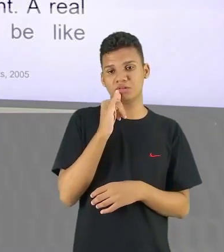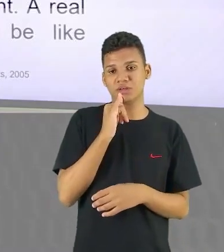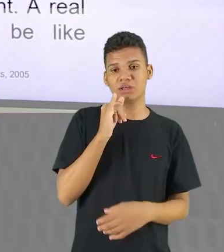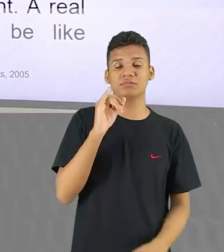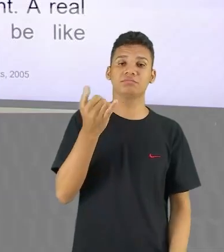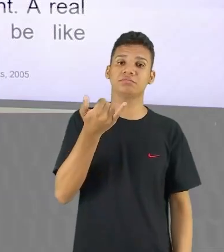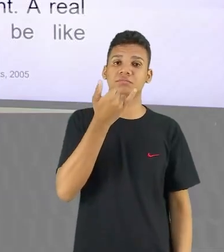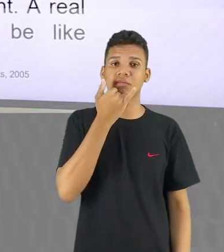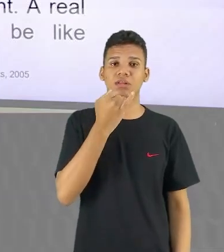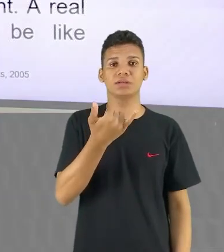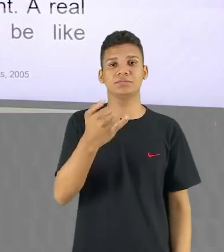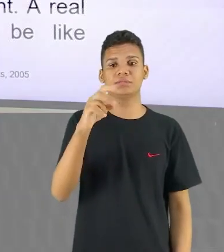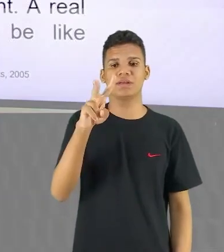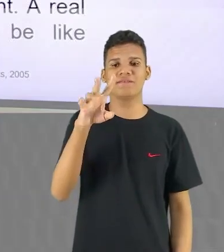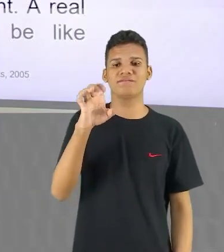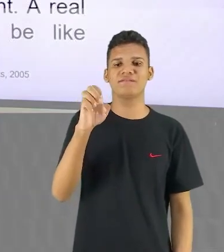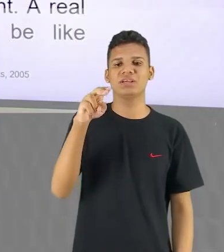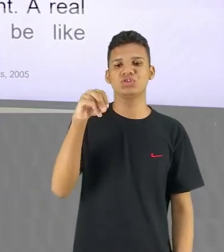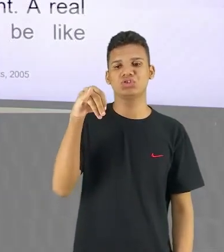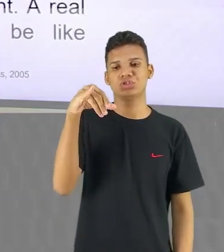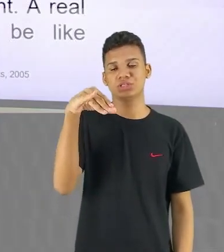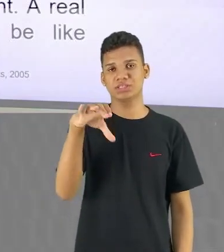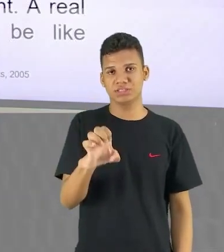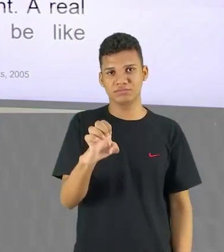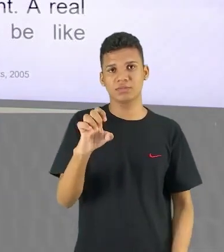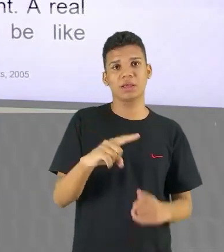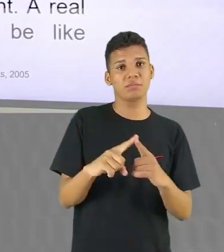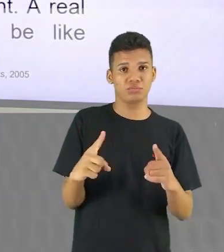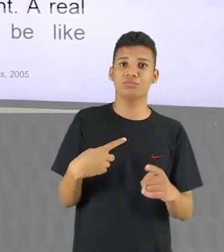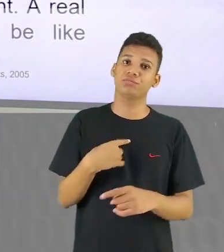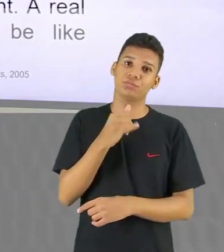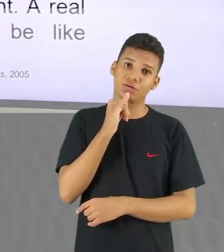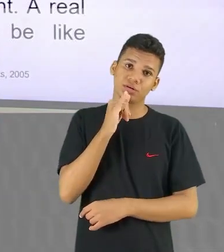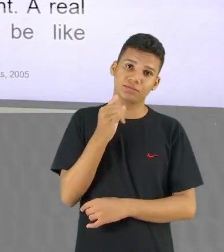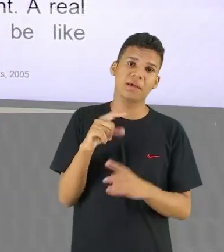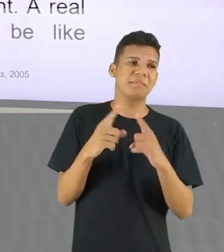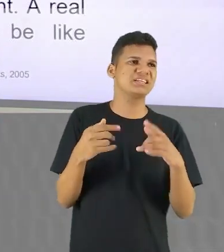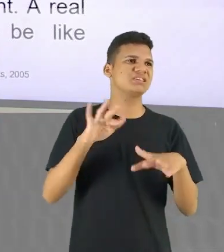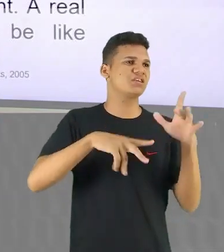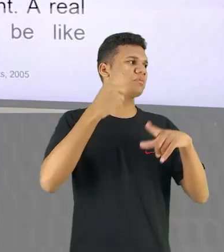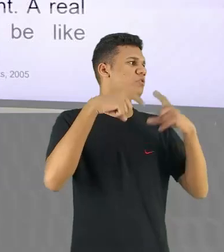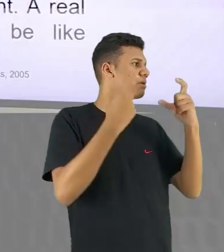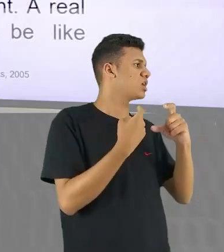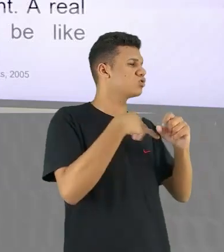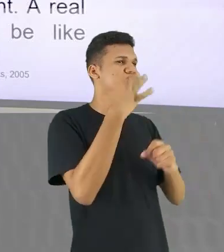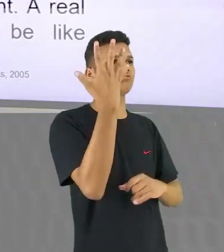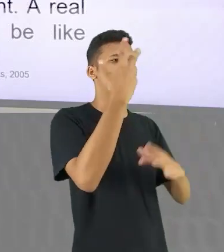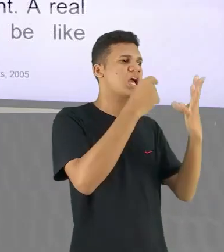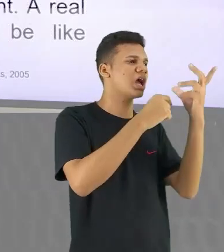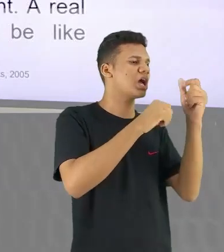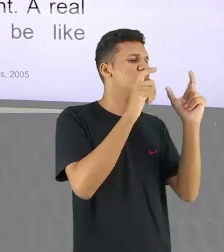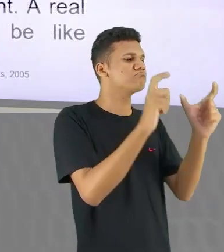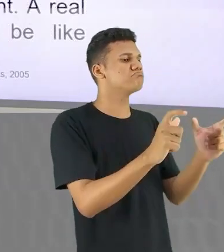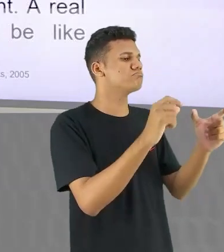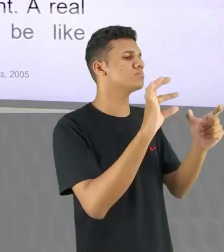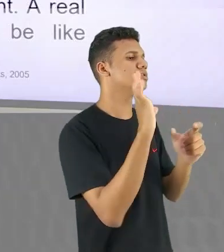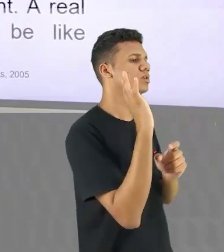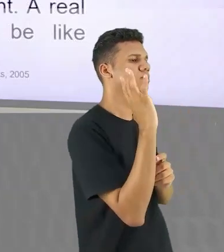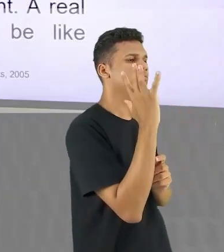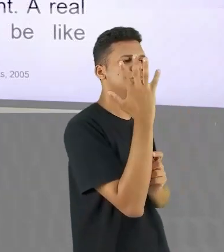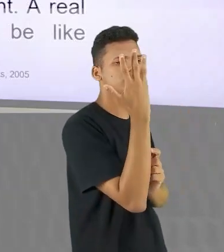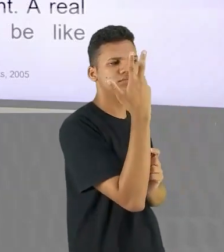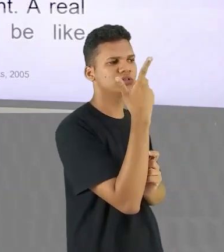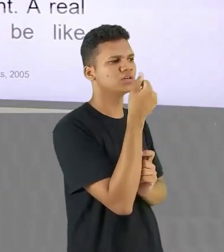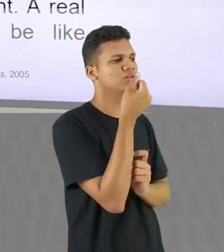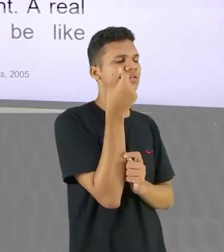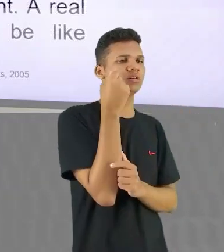bom, se você está tão ocupado com um lugar tão bonito, com tantas coisas, um lugar tão romântico, por que você vai